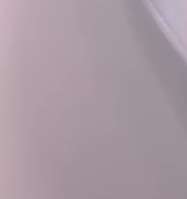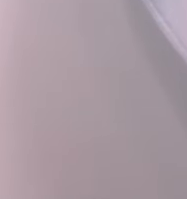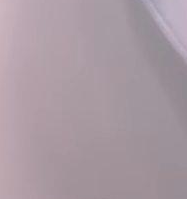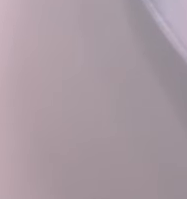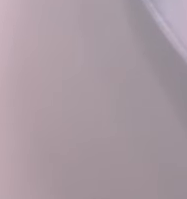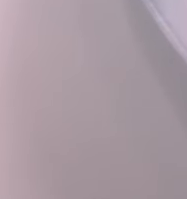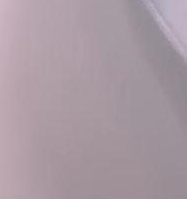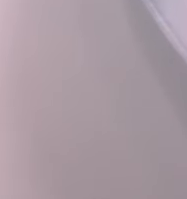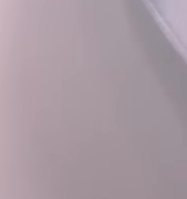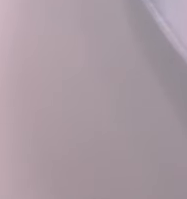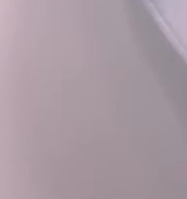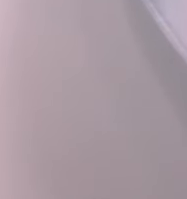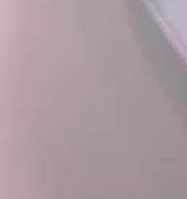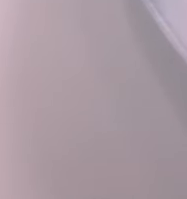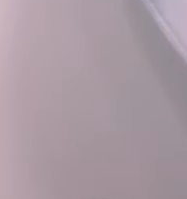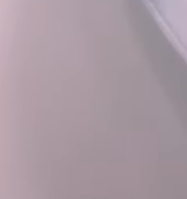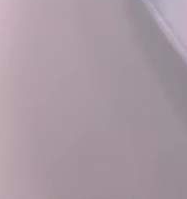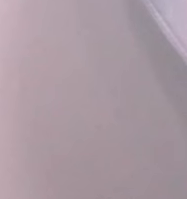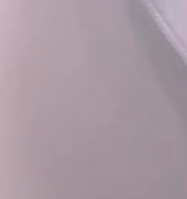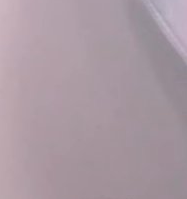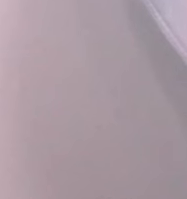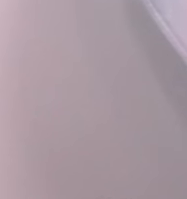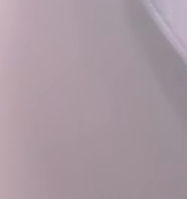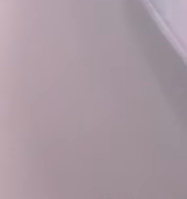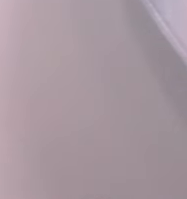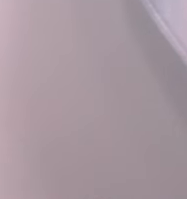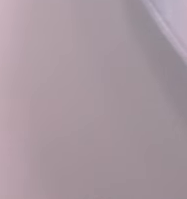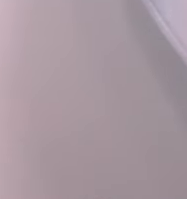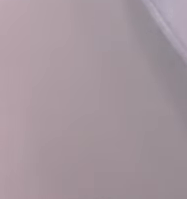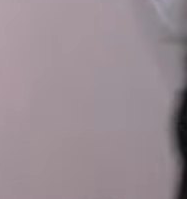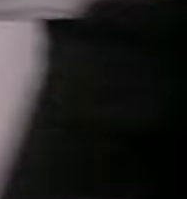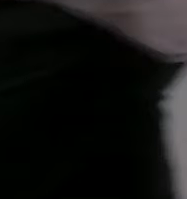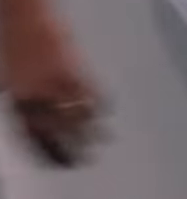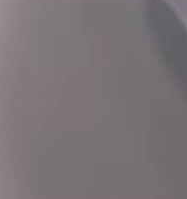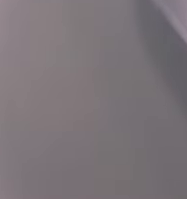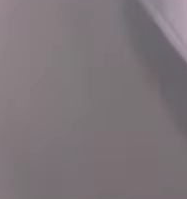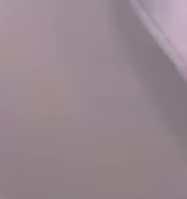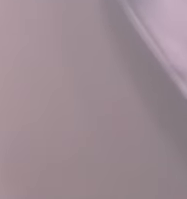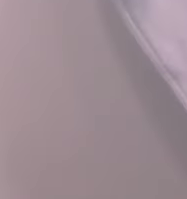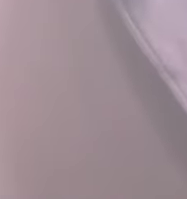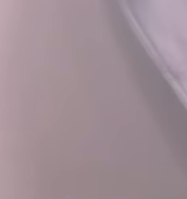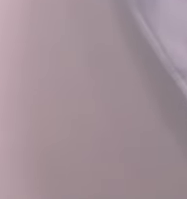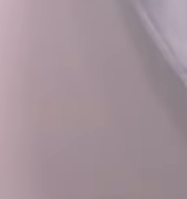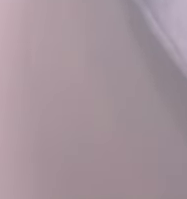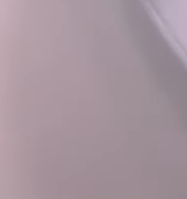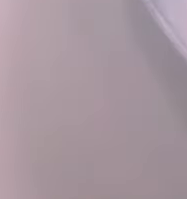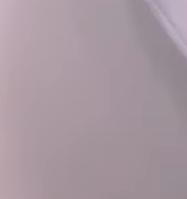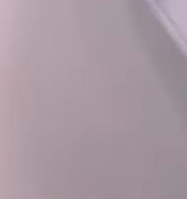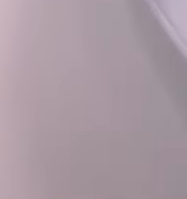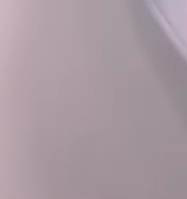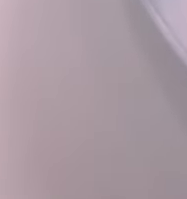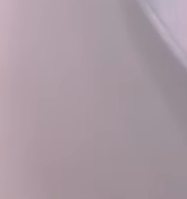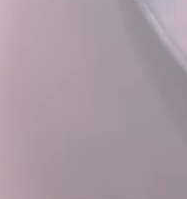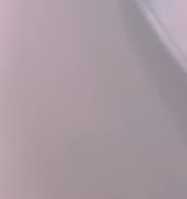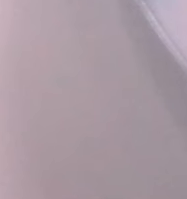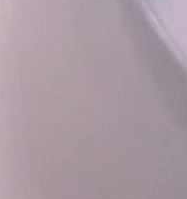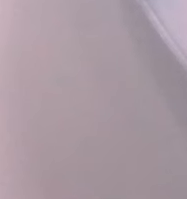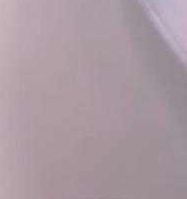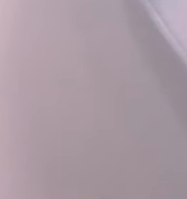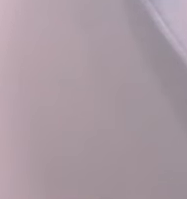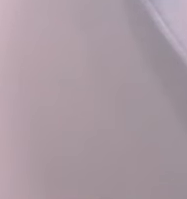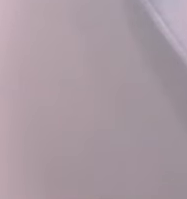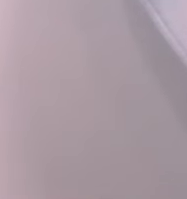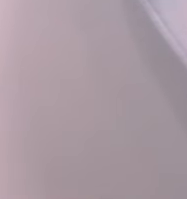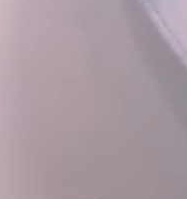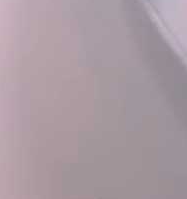e o empenho de todas as comissões e todas as assessorias que permitiram, mesmo sem calendário, fazer e